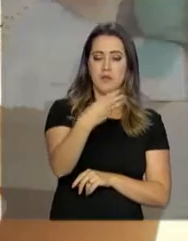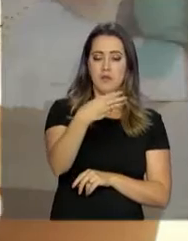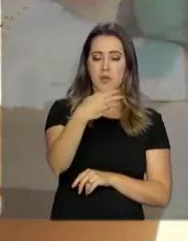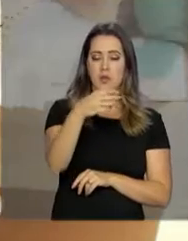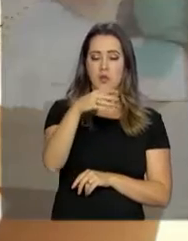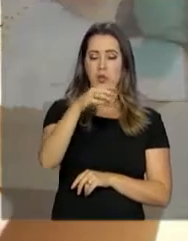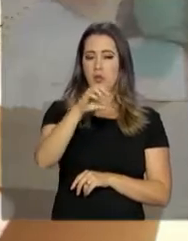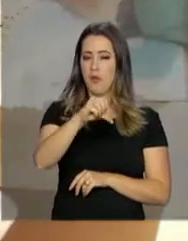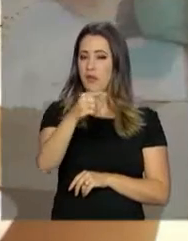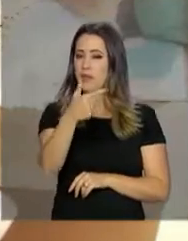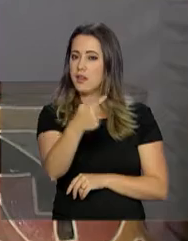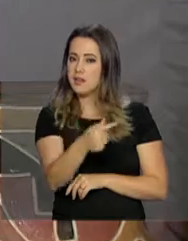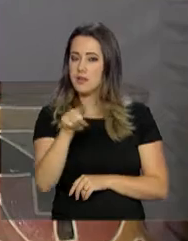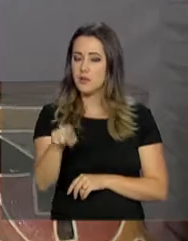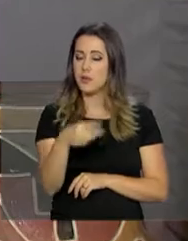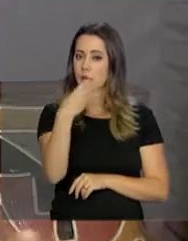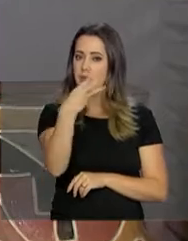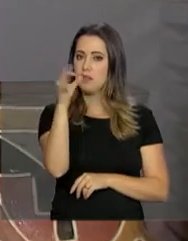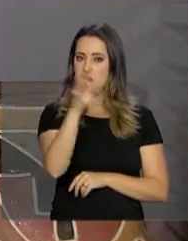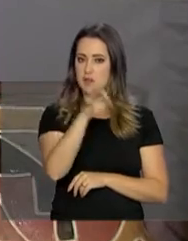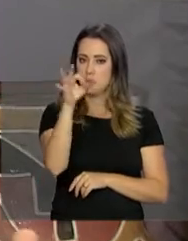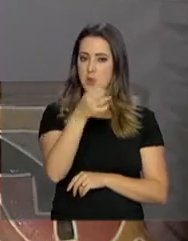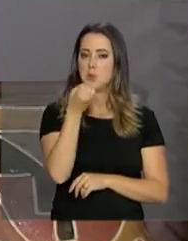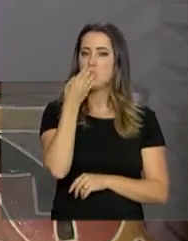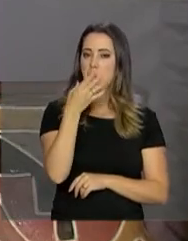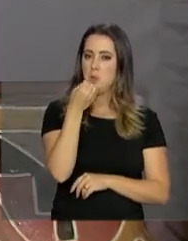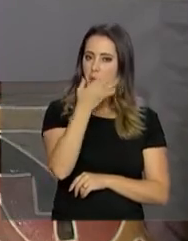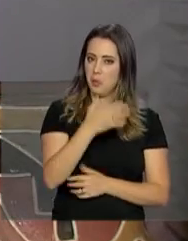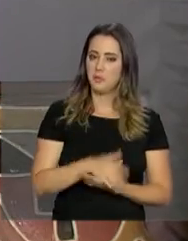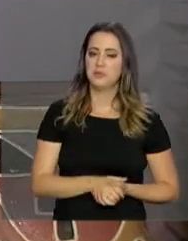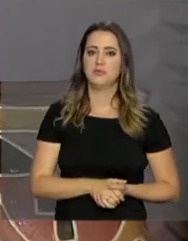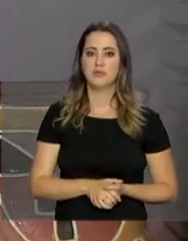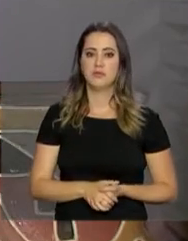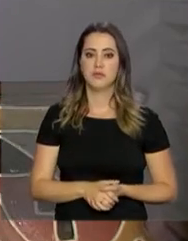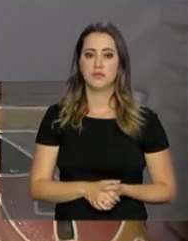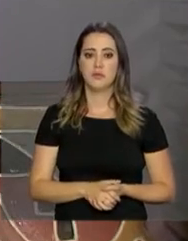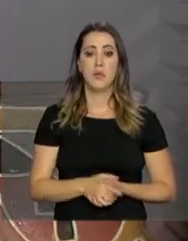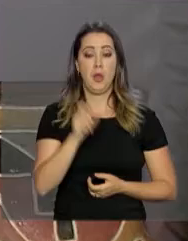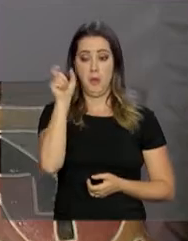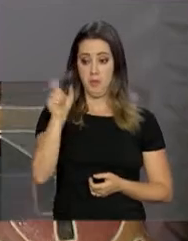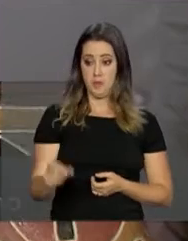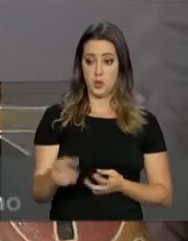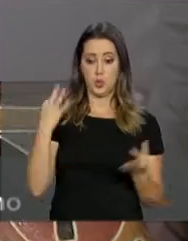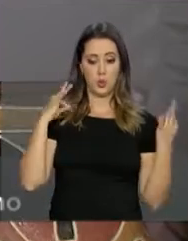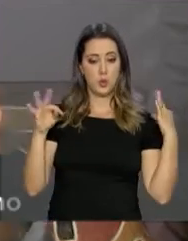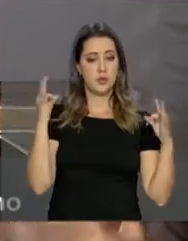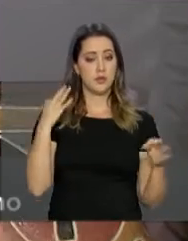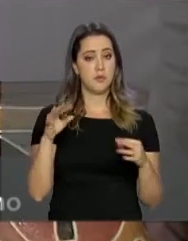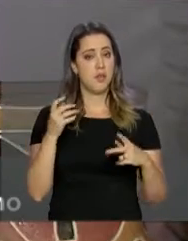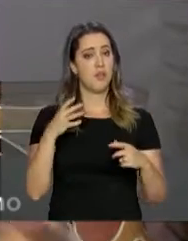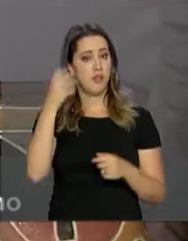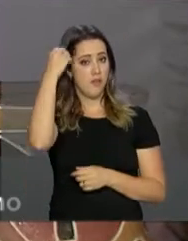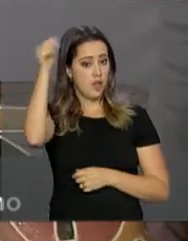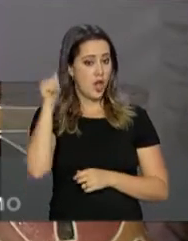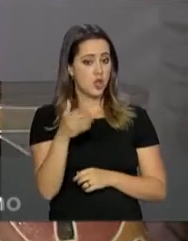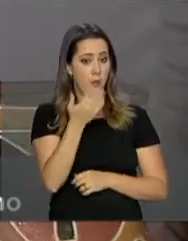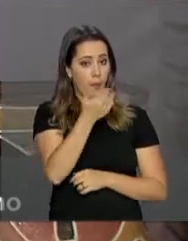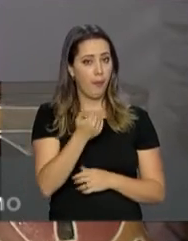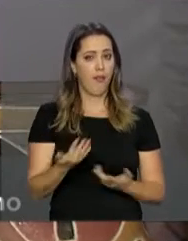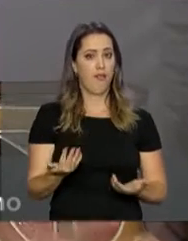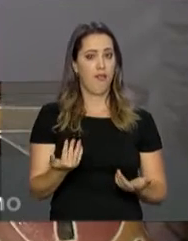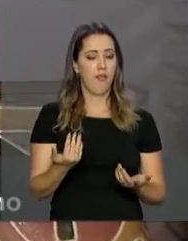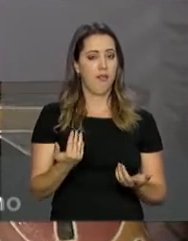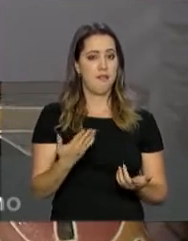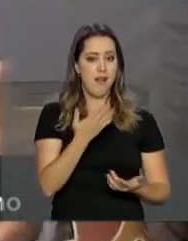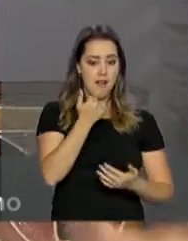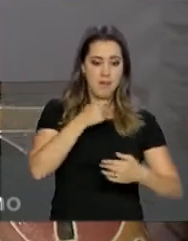de boas avaliações a turistas gastronômicos suíços que colocam a gastronomia em primeiro lugar antes